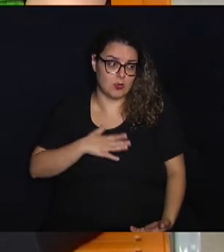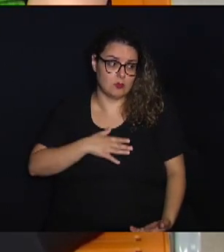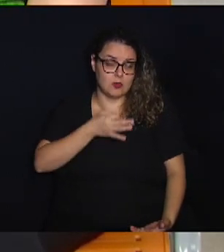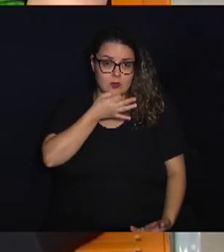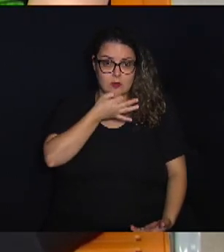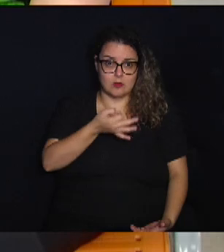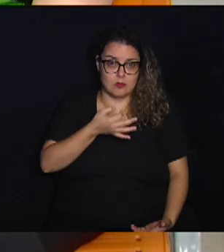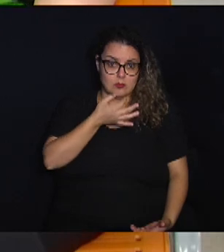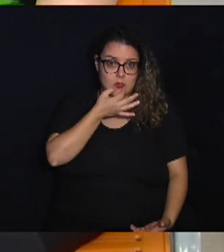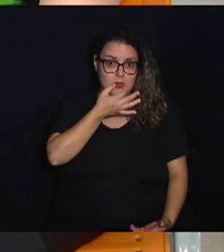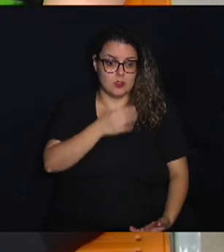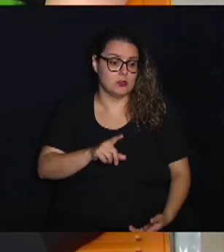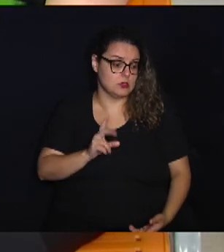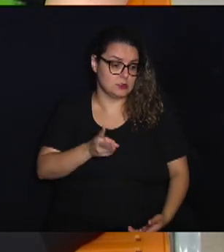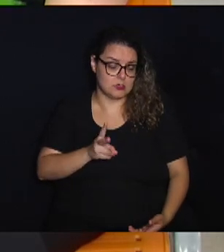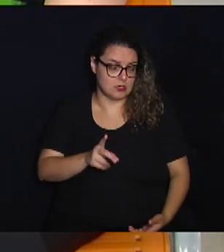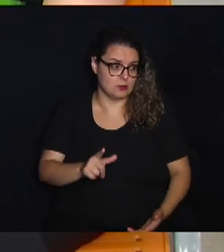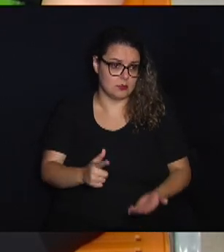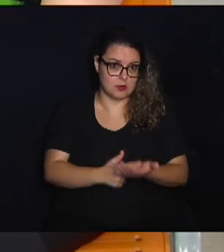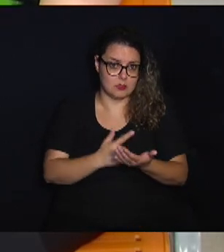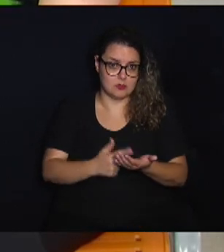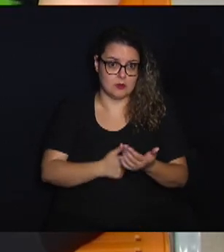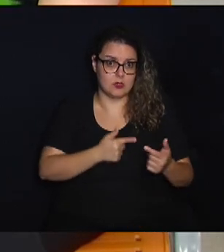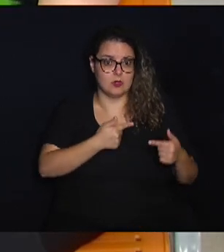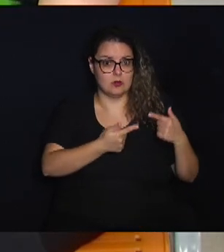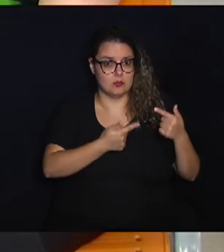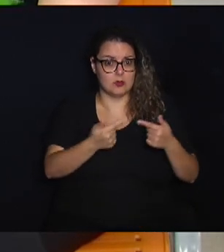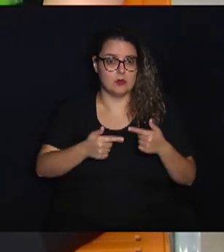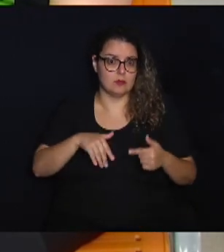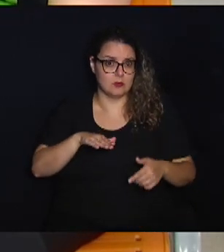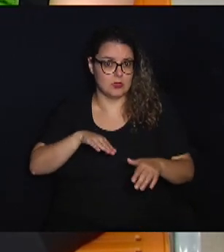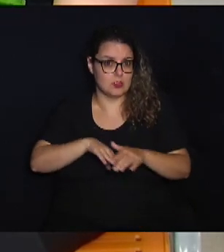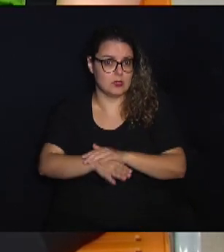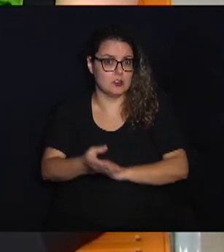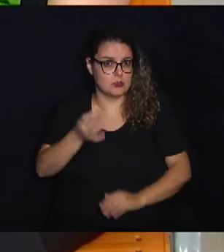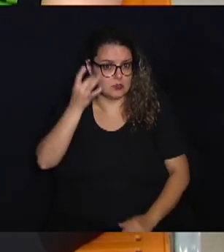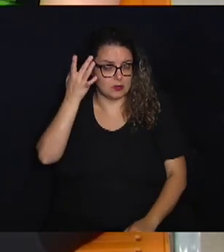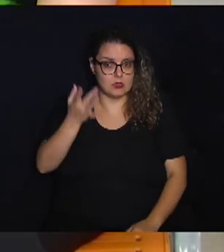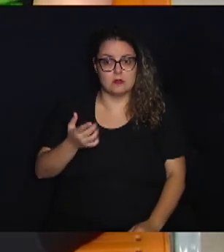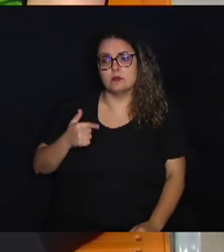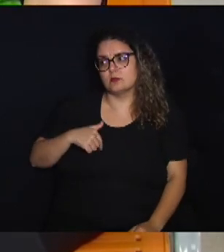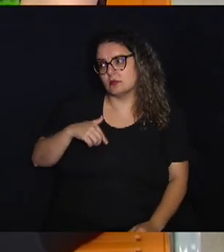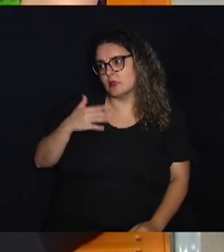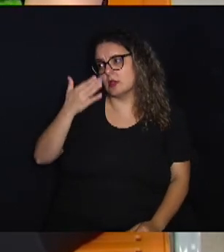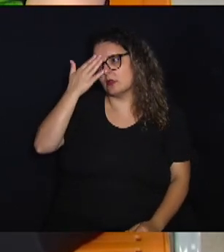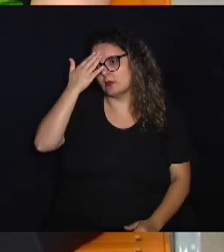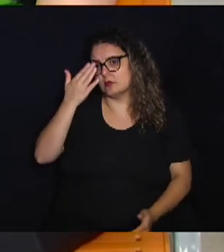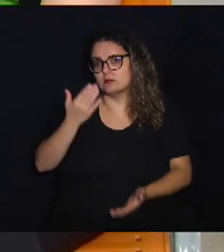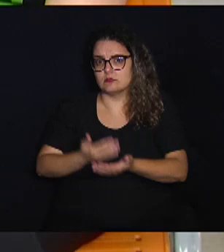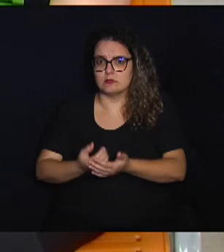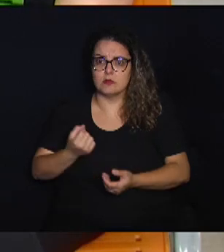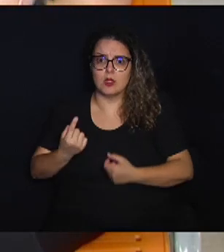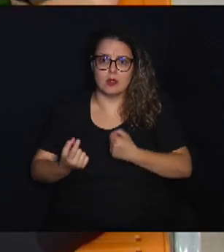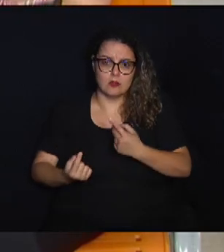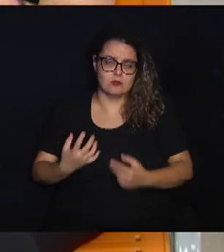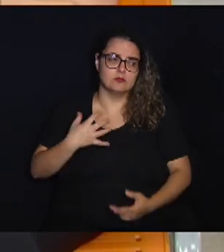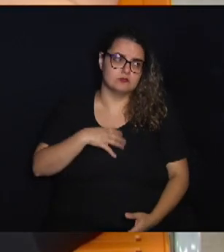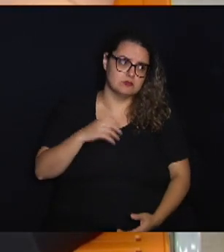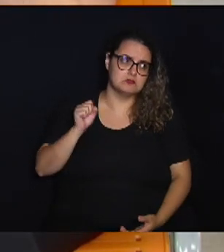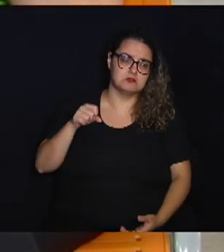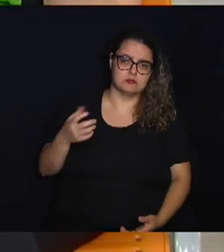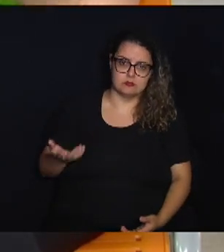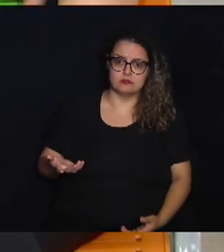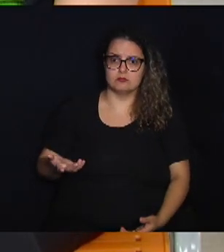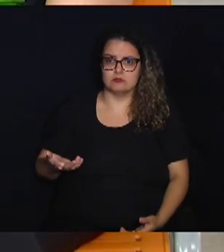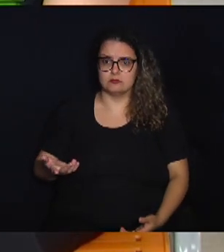foi o livro. Mas para essa nova geração talvez seja mais fácil se acostumar com isso ou não? Eu acredito que em alguma medida sim, né? Porque eles